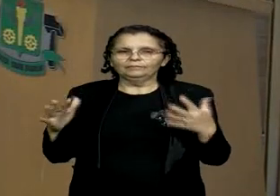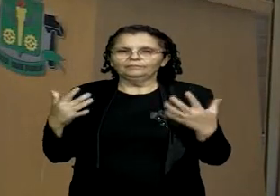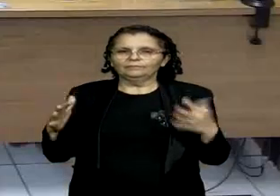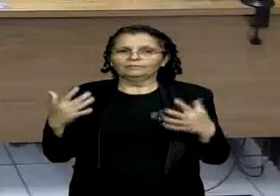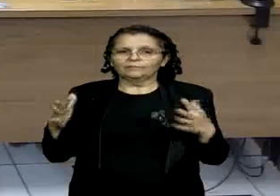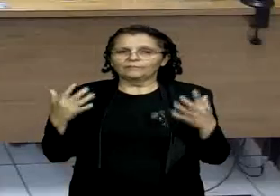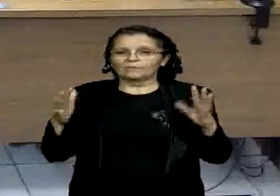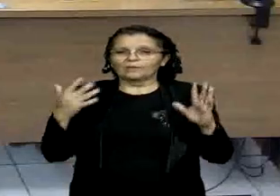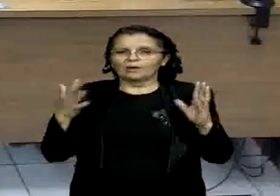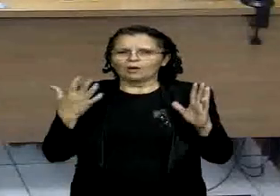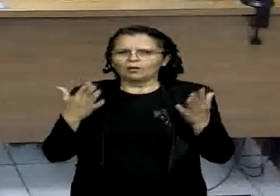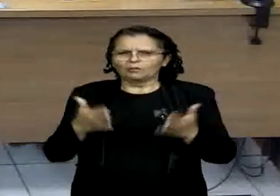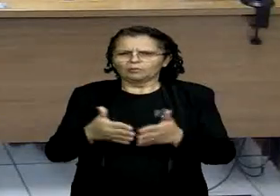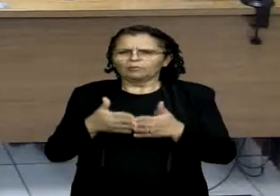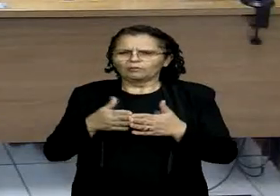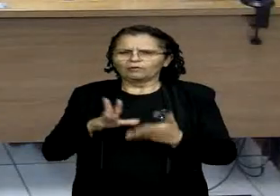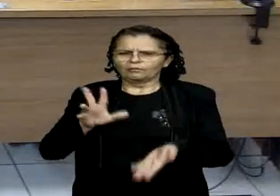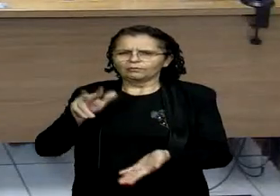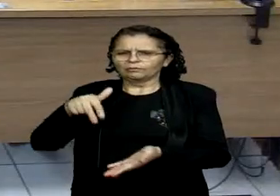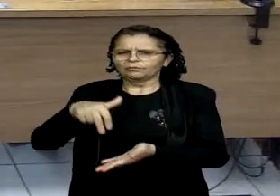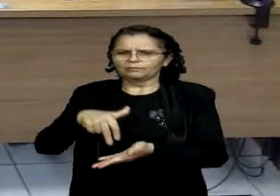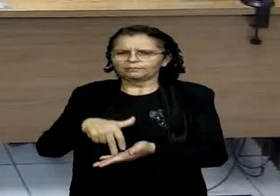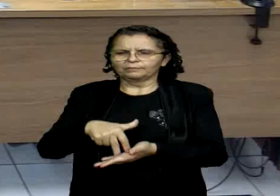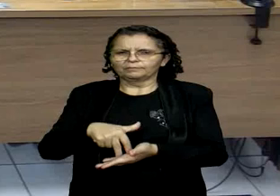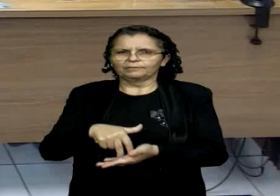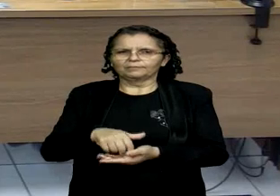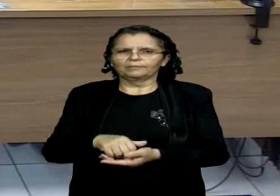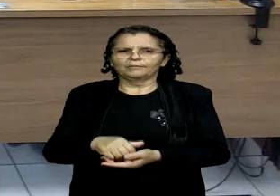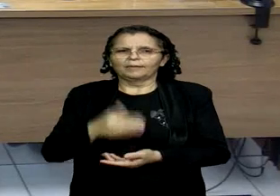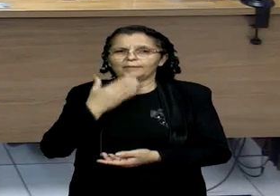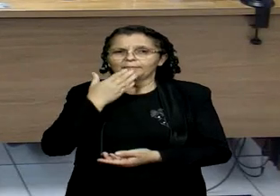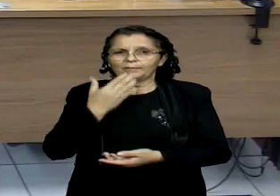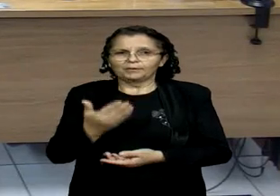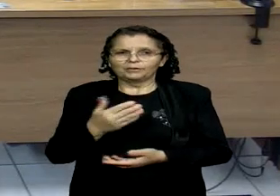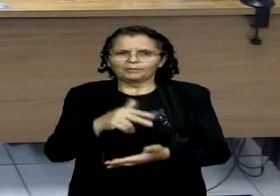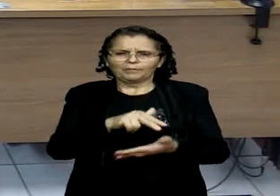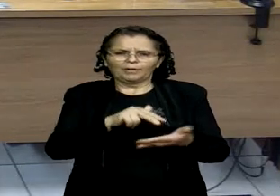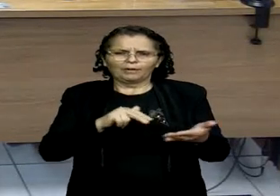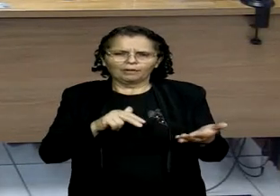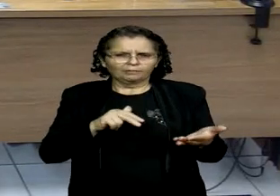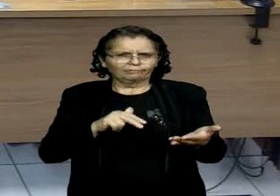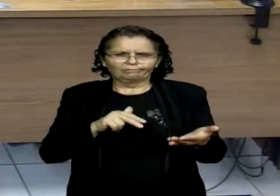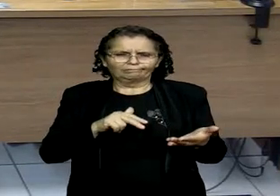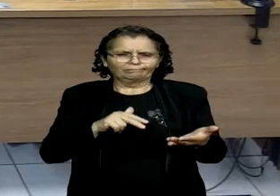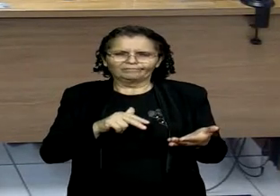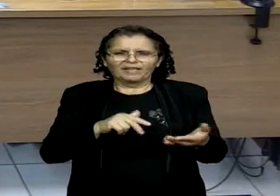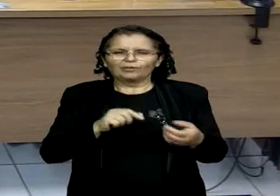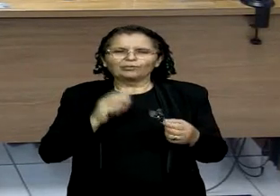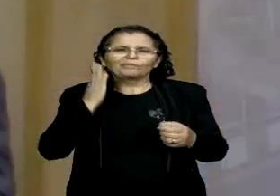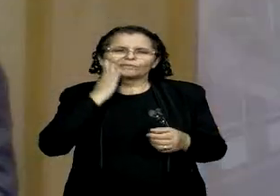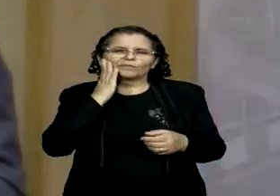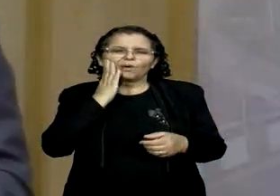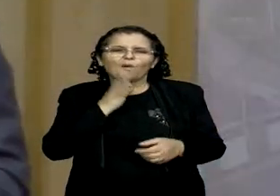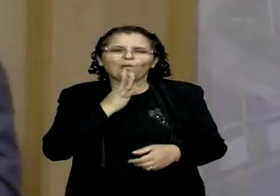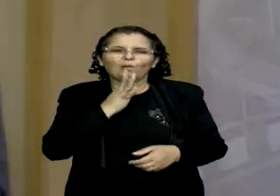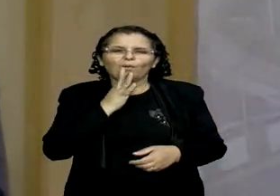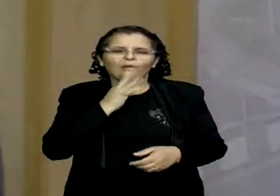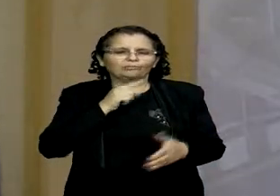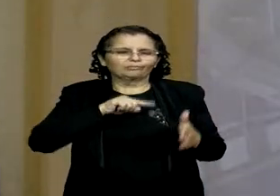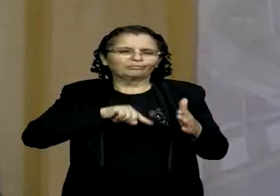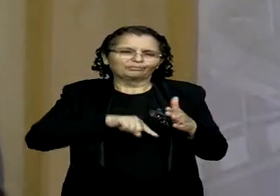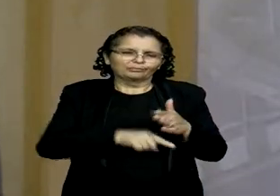Gostaria que o Erivelto ficasse de pé aí. Pediram para mim ler isso aqui, mas nem precisava. Eu acho que todos nós